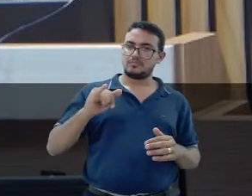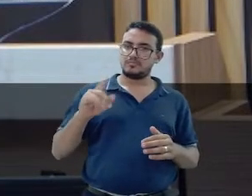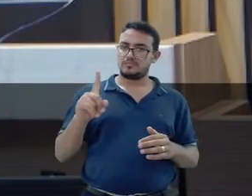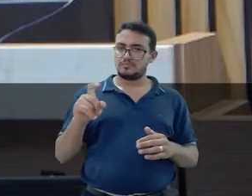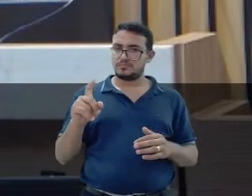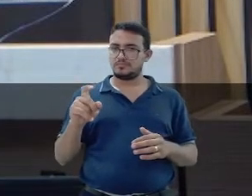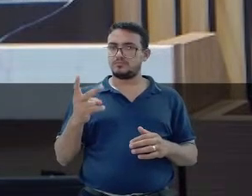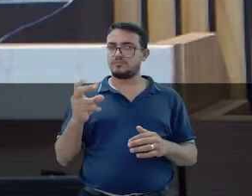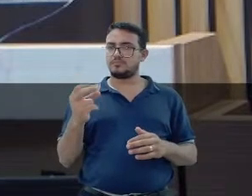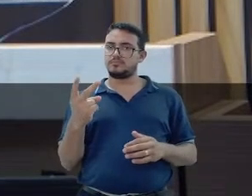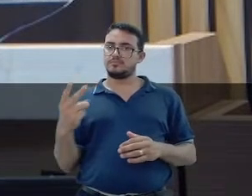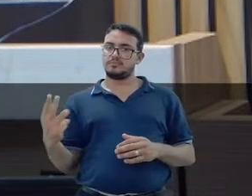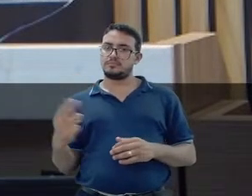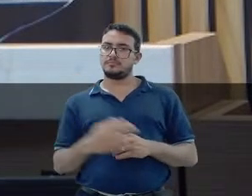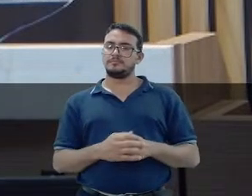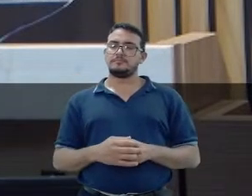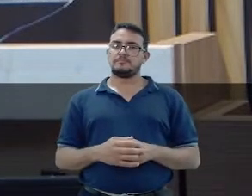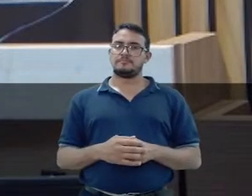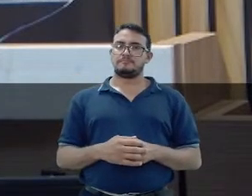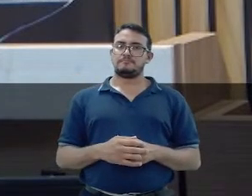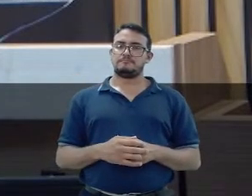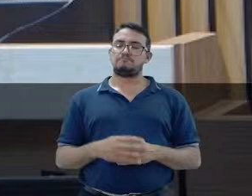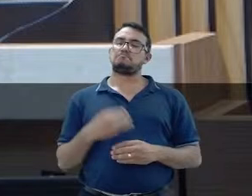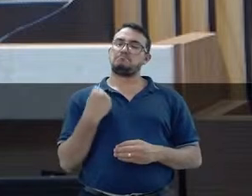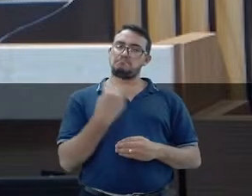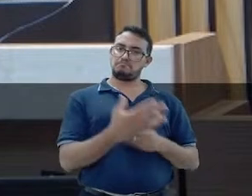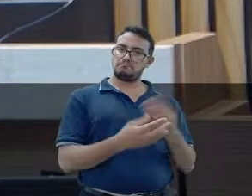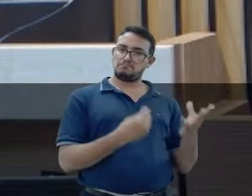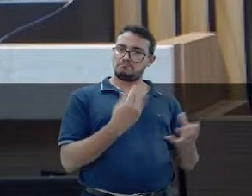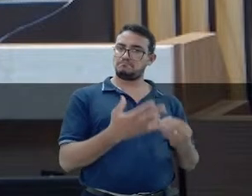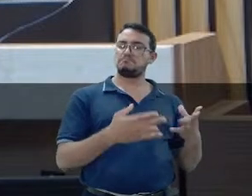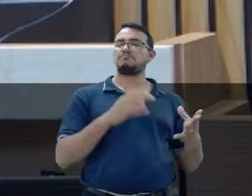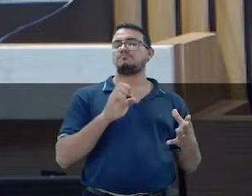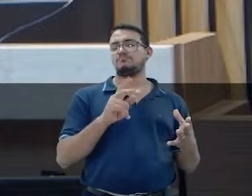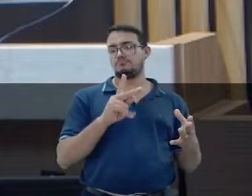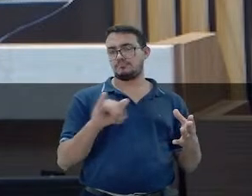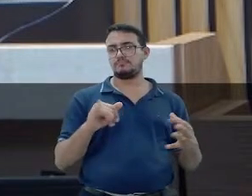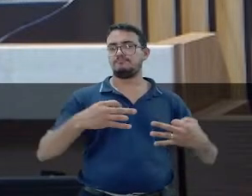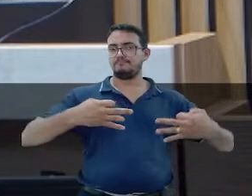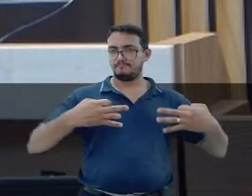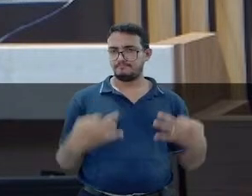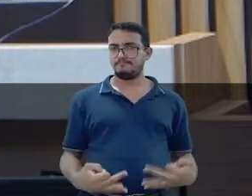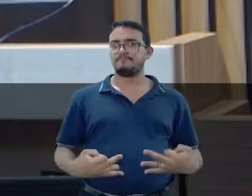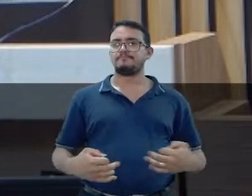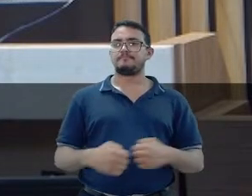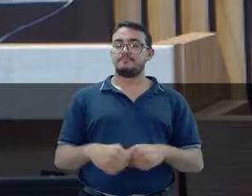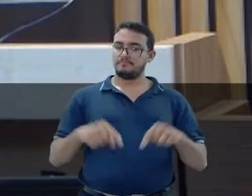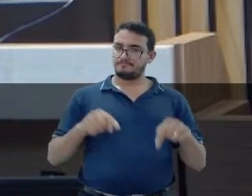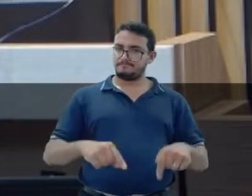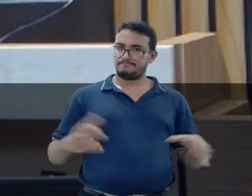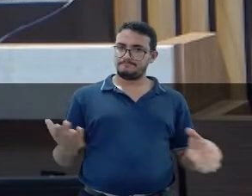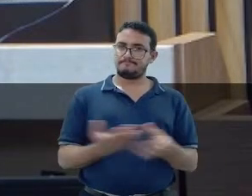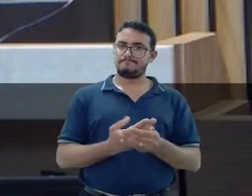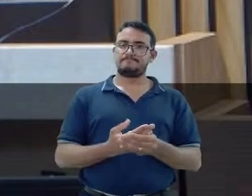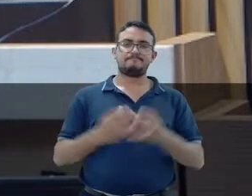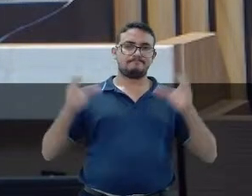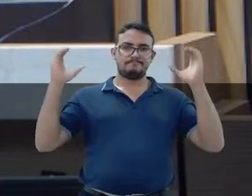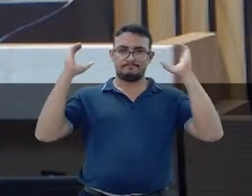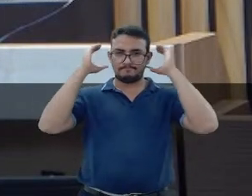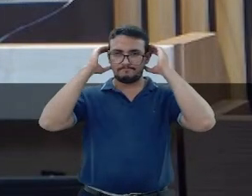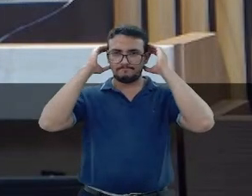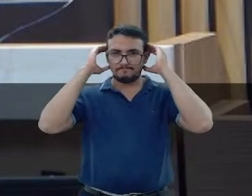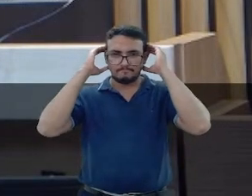2023, quanto à efetiva entrega de EPIs, e no caso específico, protetor auricular.